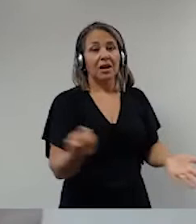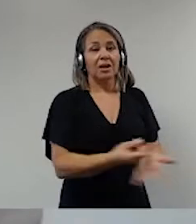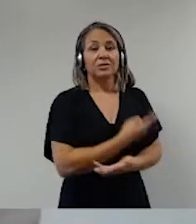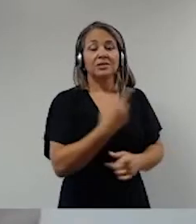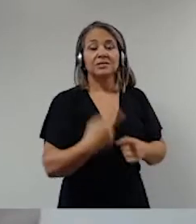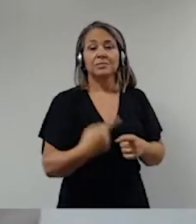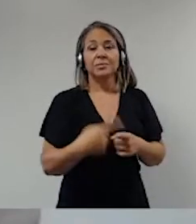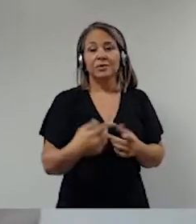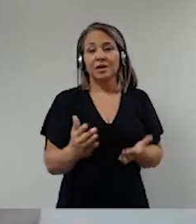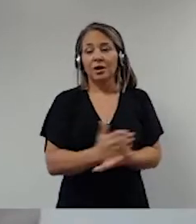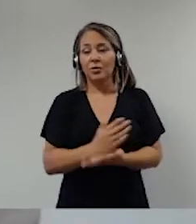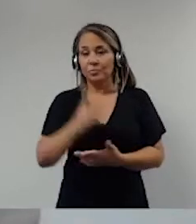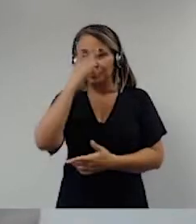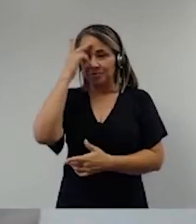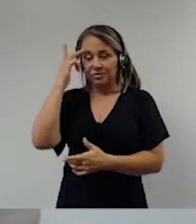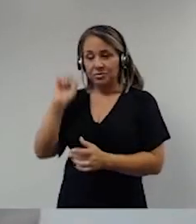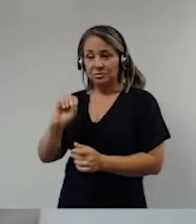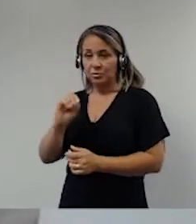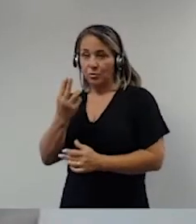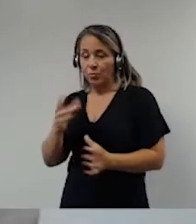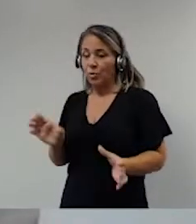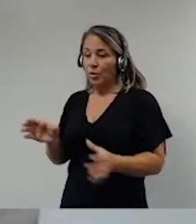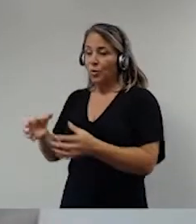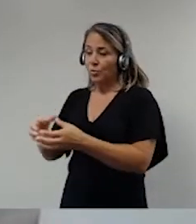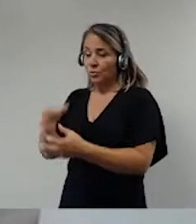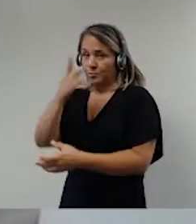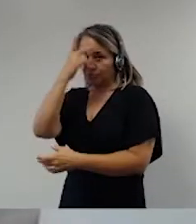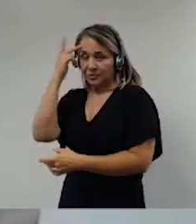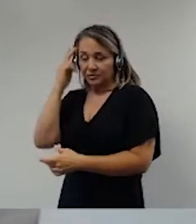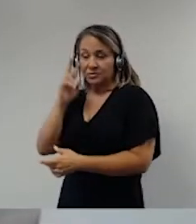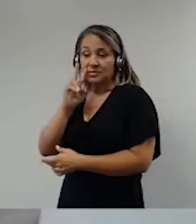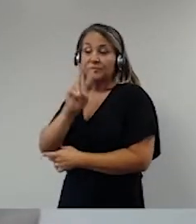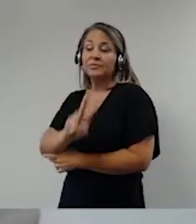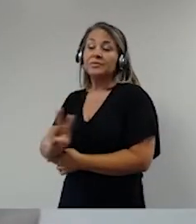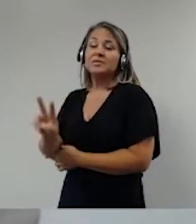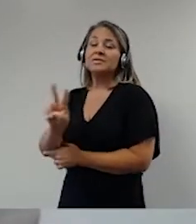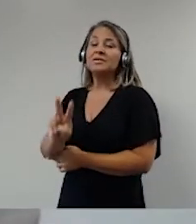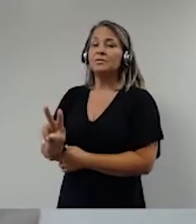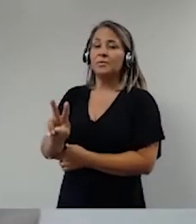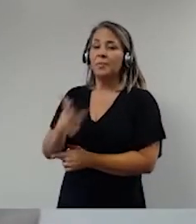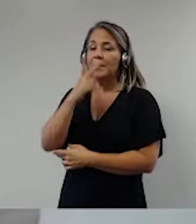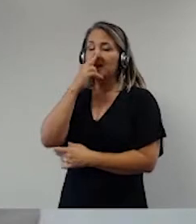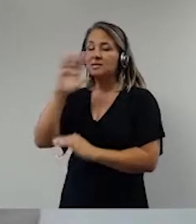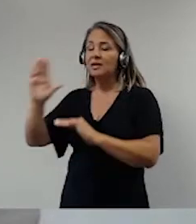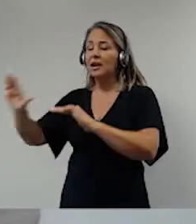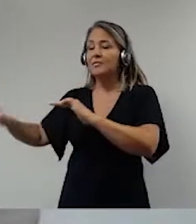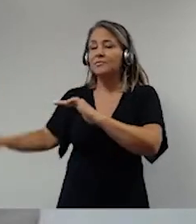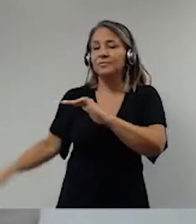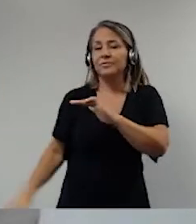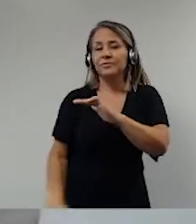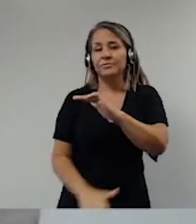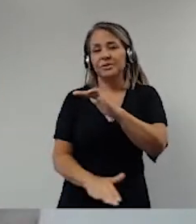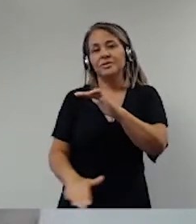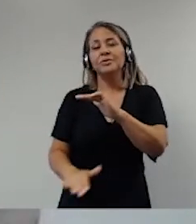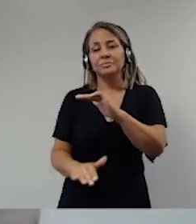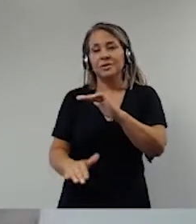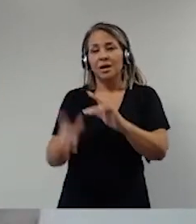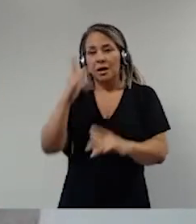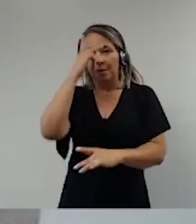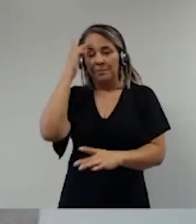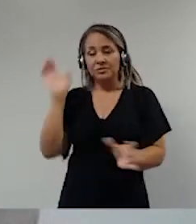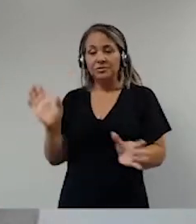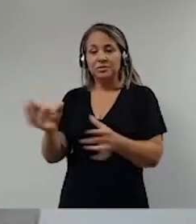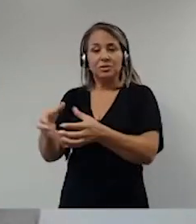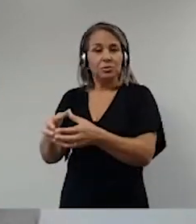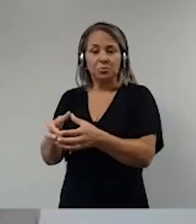porque pessoas ou grupos de pessoas são vistos como inferiores, como pessoas, como